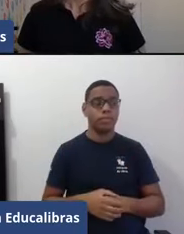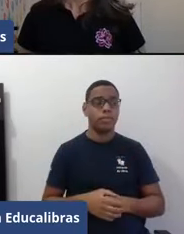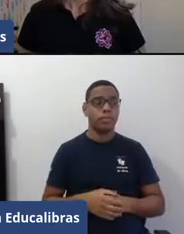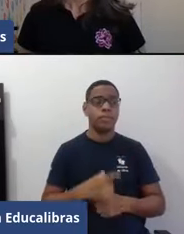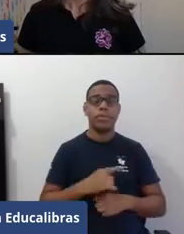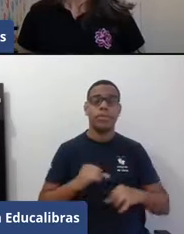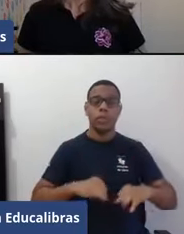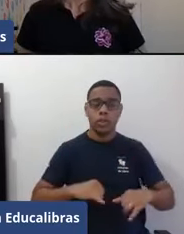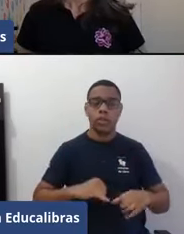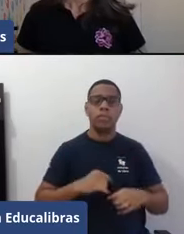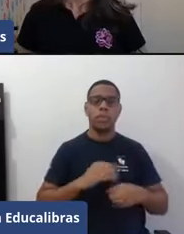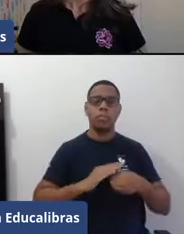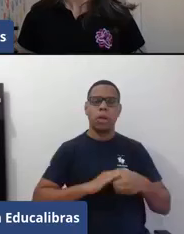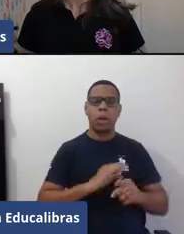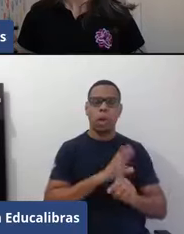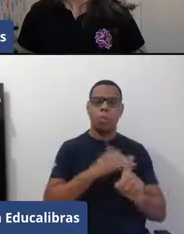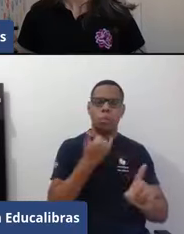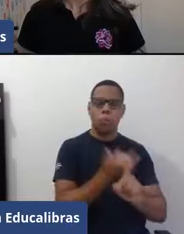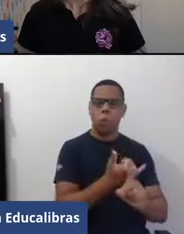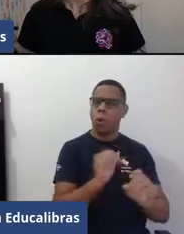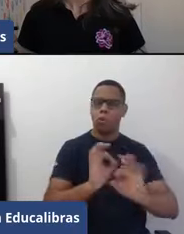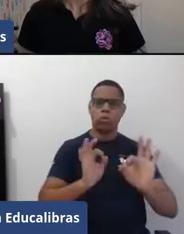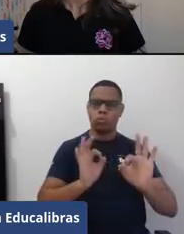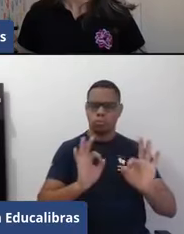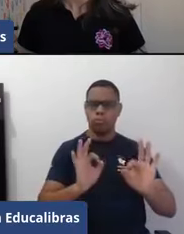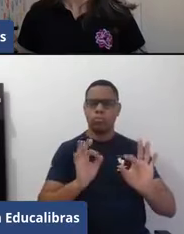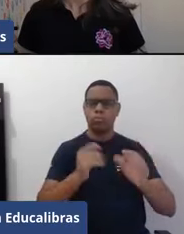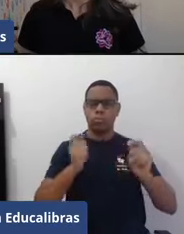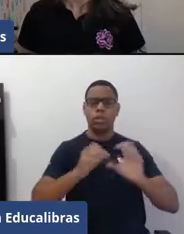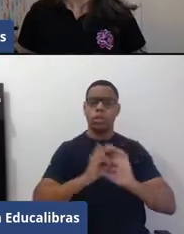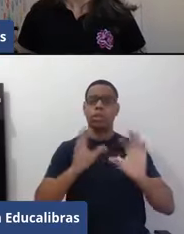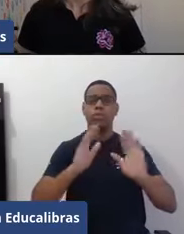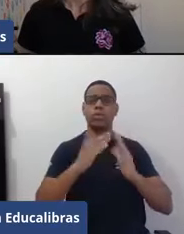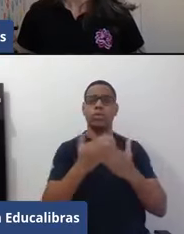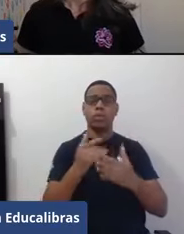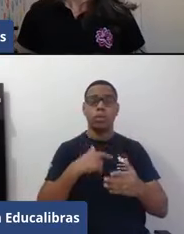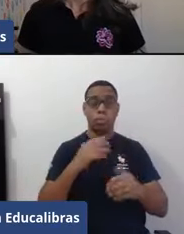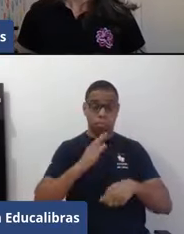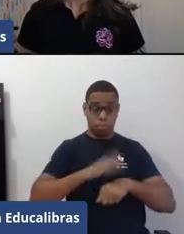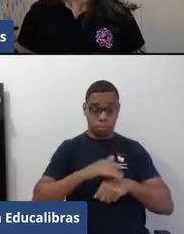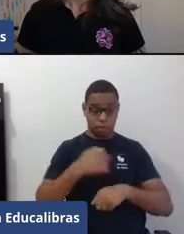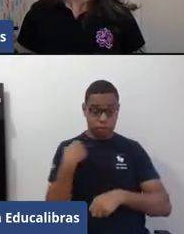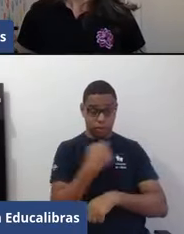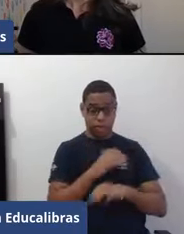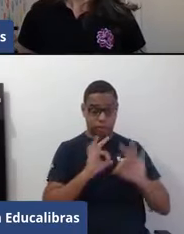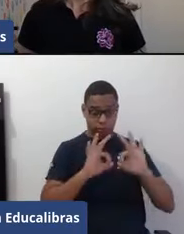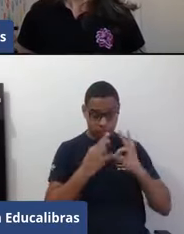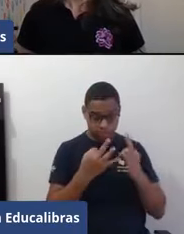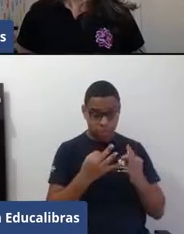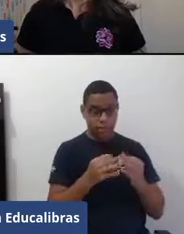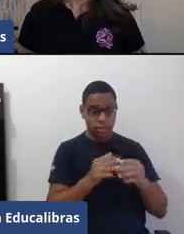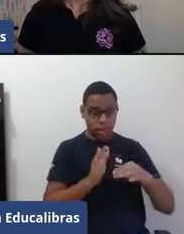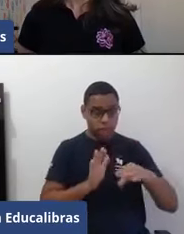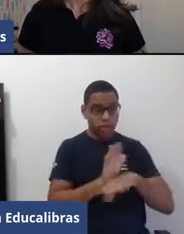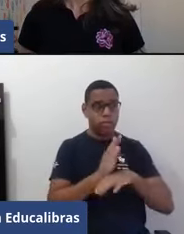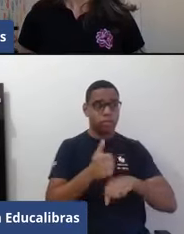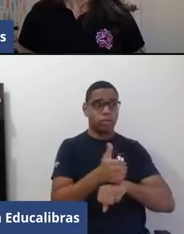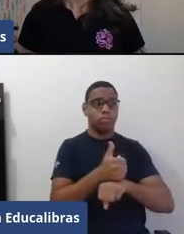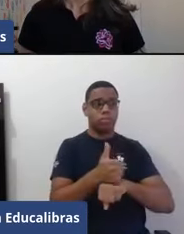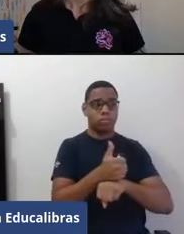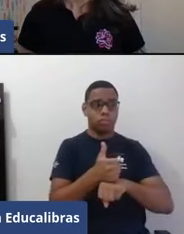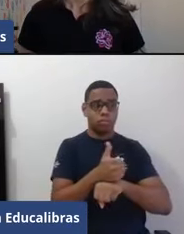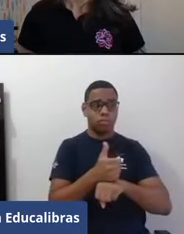sofrendo bullying, tipo de situação dentro da escola. Cabe a nossa família ajudar os profissionais, esses profissionais a